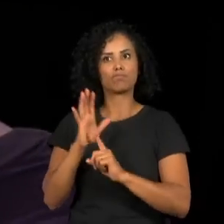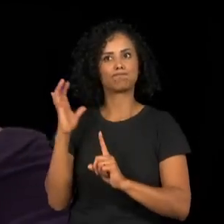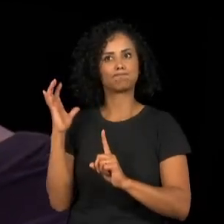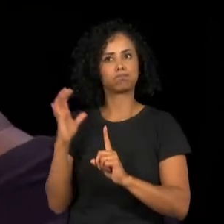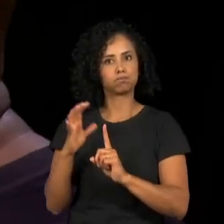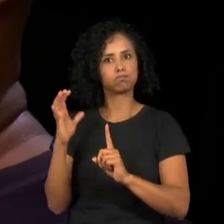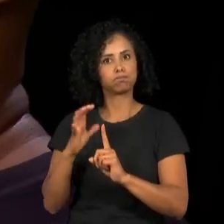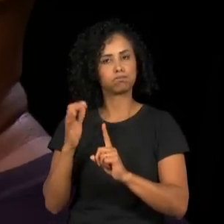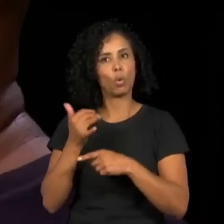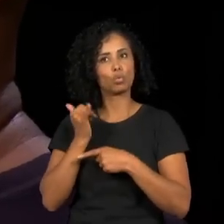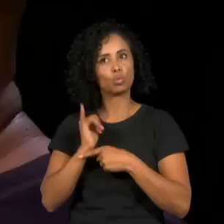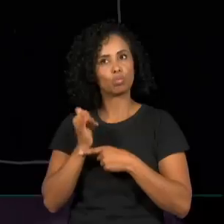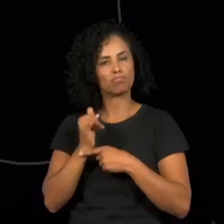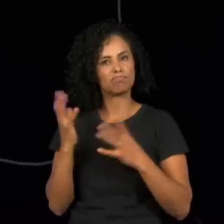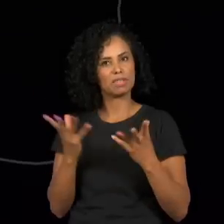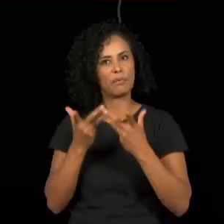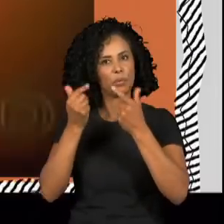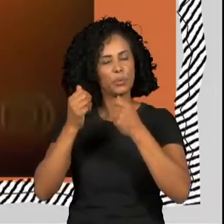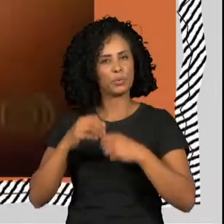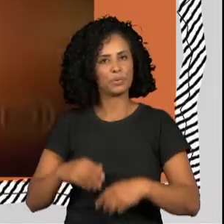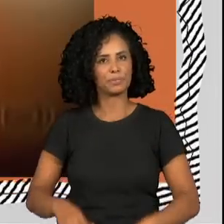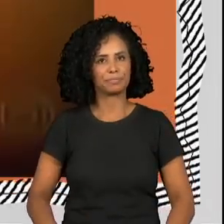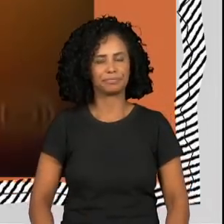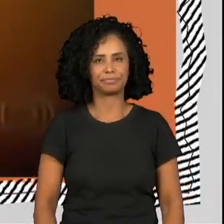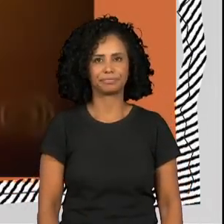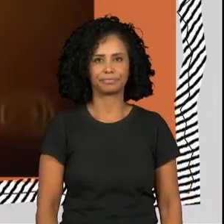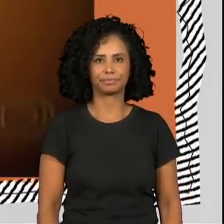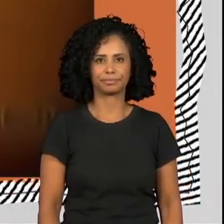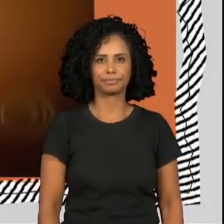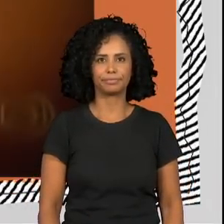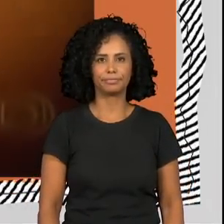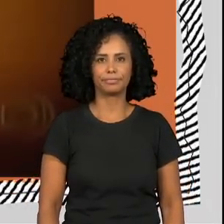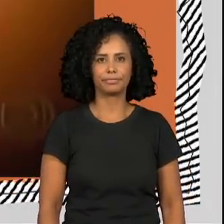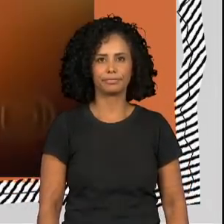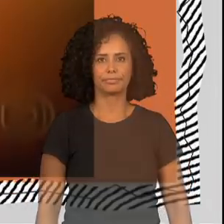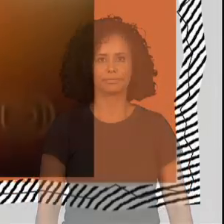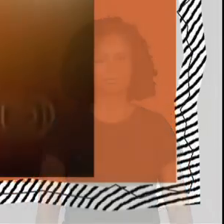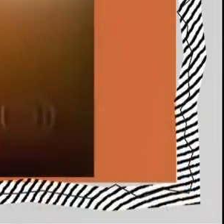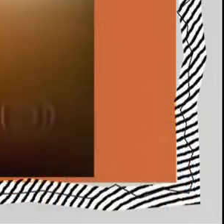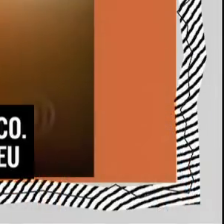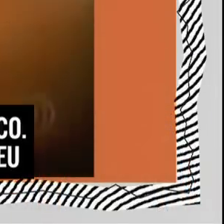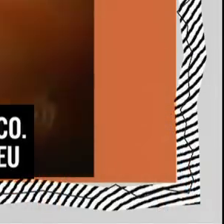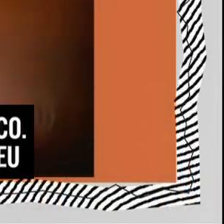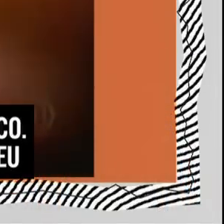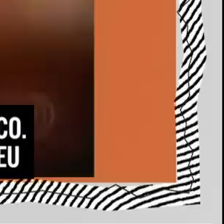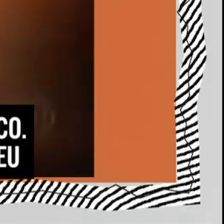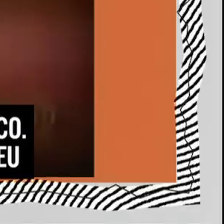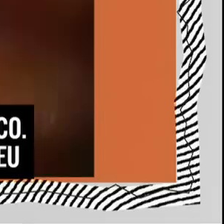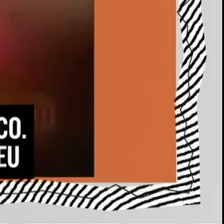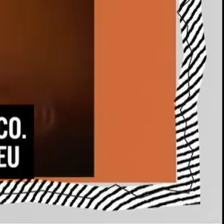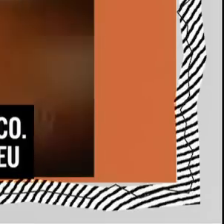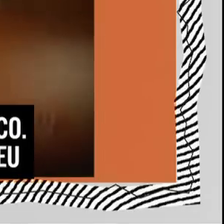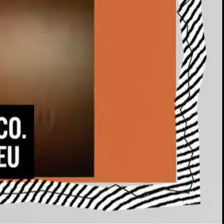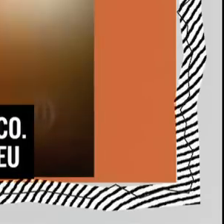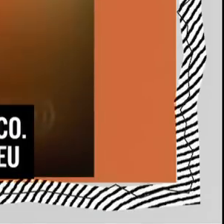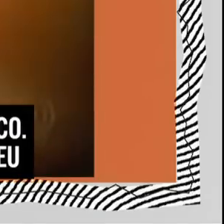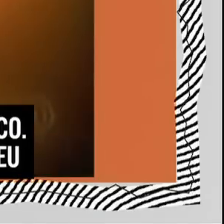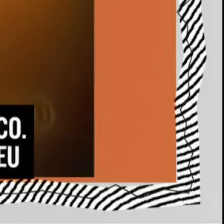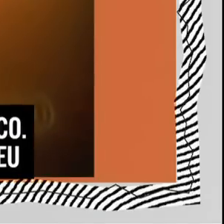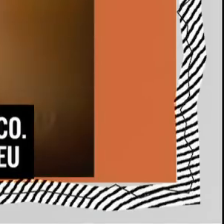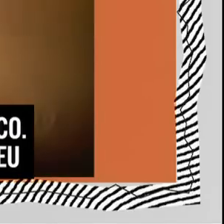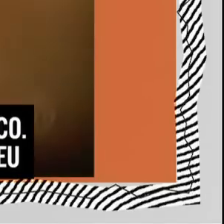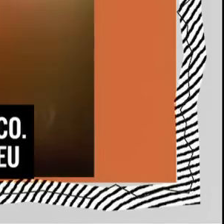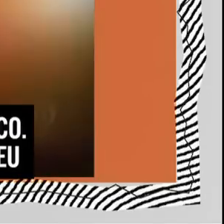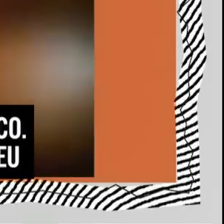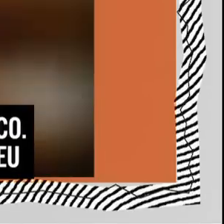mostrar o documentário do jeito que a gente gostaria. É o melhor que eu quero pro meu filho. Ele sabe o que é o tráfico, mas eu quero mostrar para ele o que não é